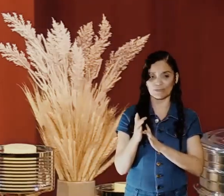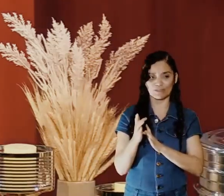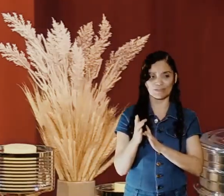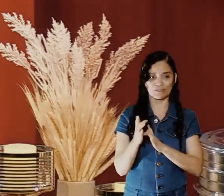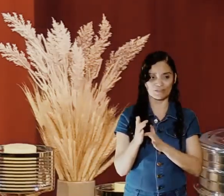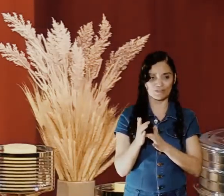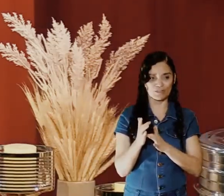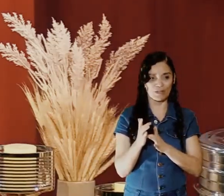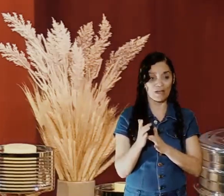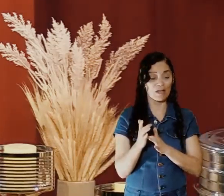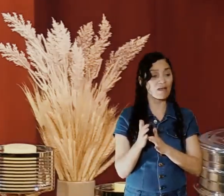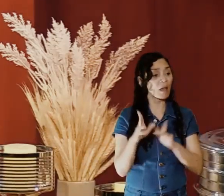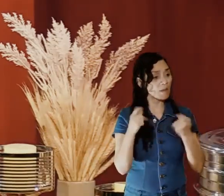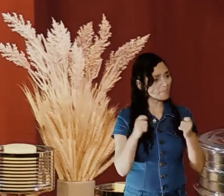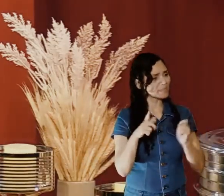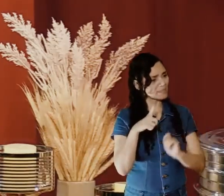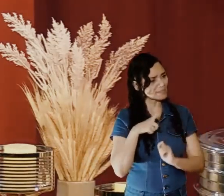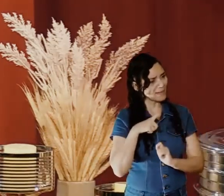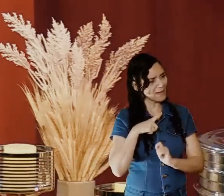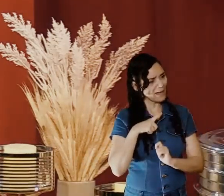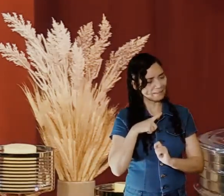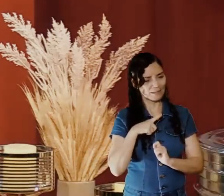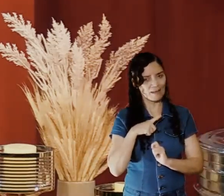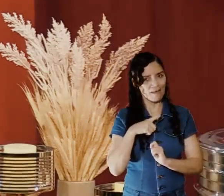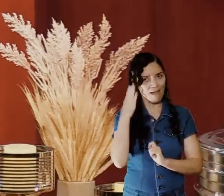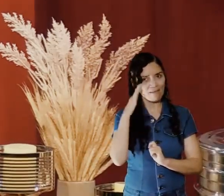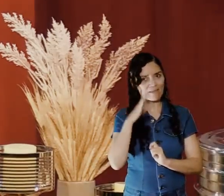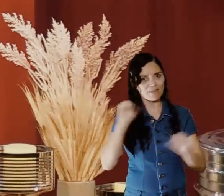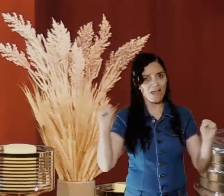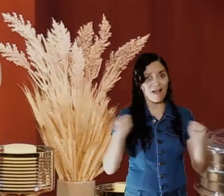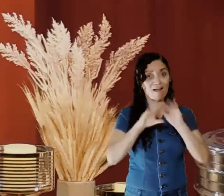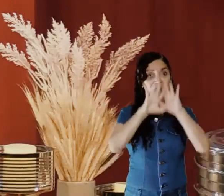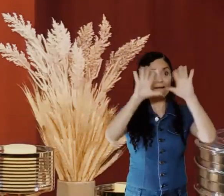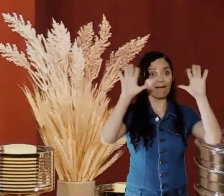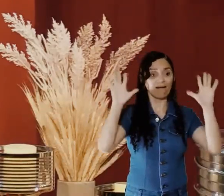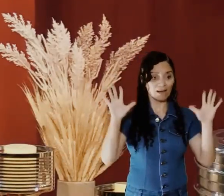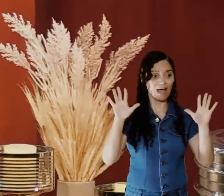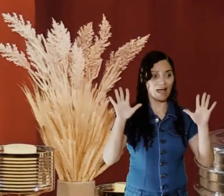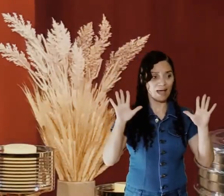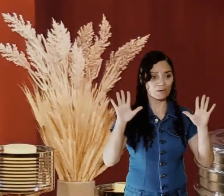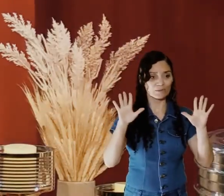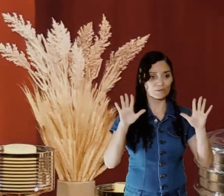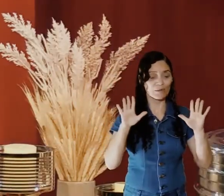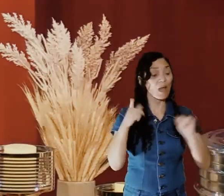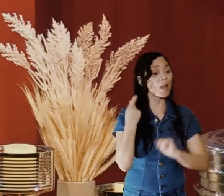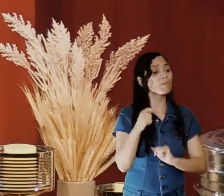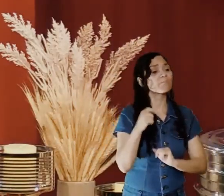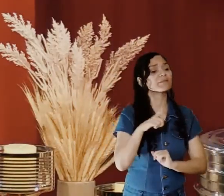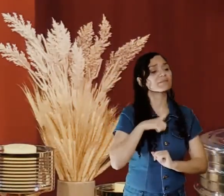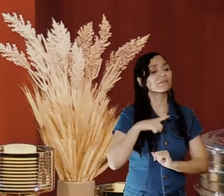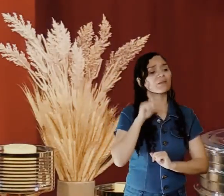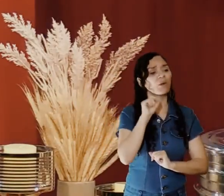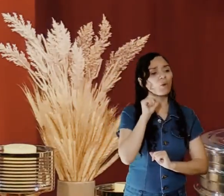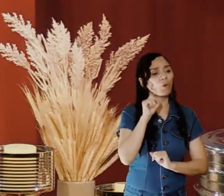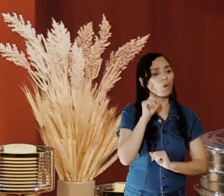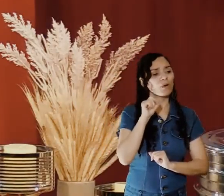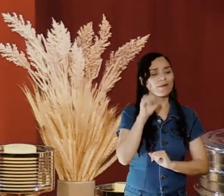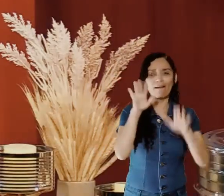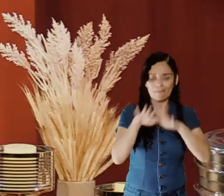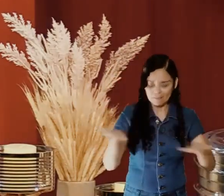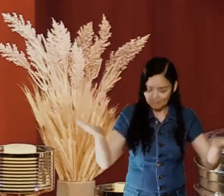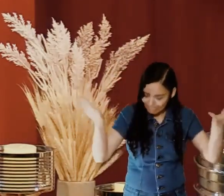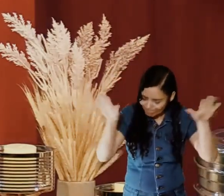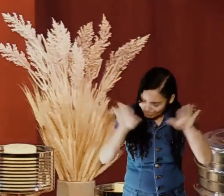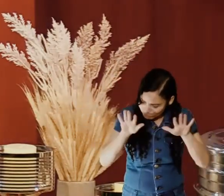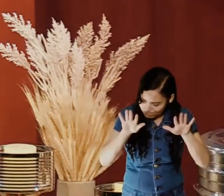ter certeza, clareza, convicção, dizer que recebeu e crê nisso, se não se prostra e adora ao Senhor. E aqui